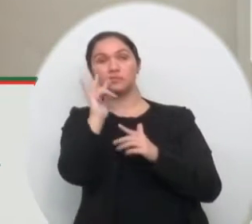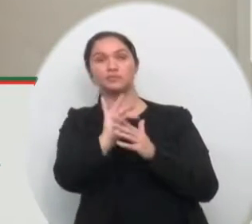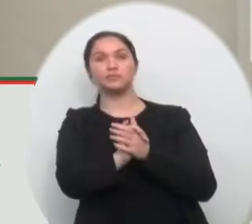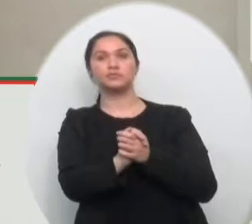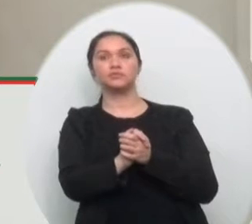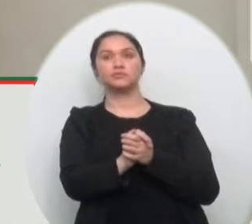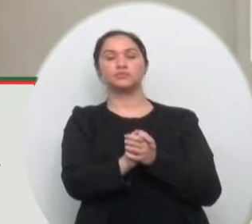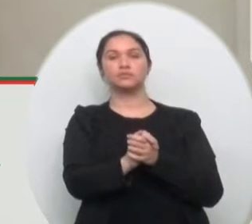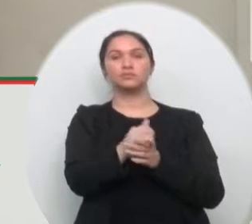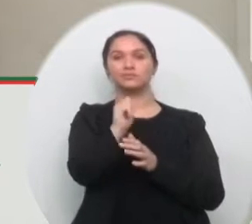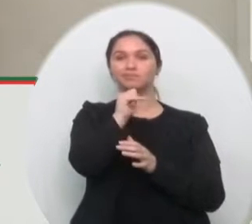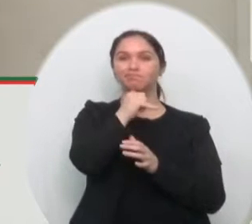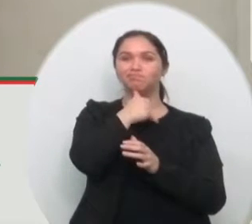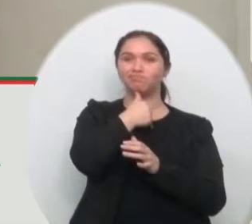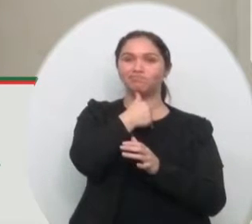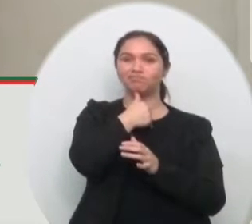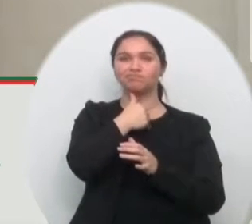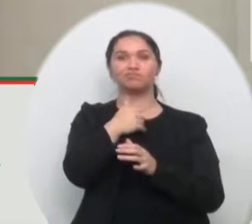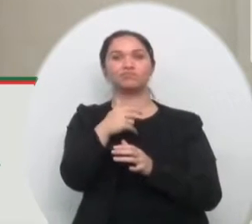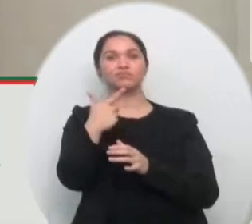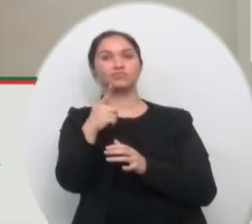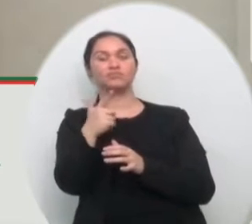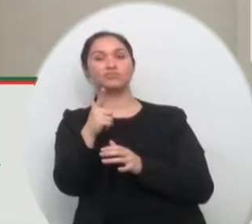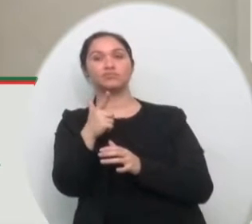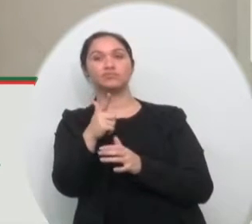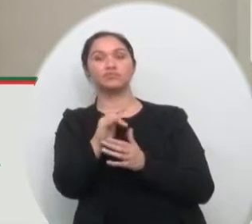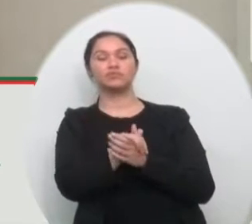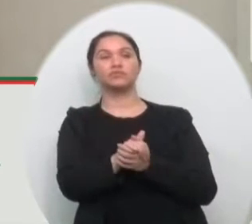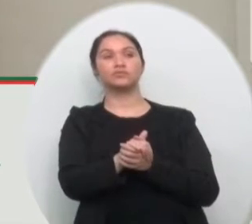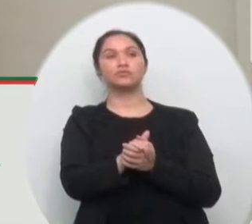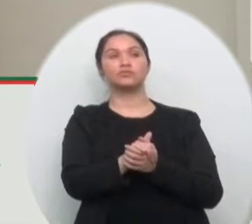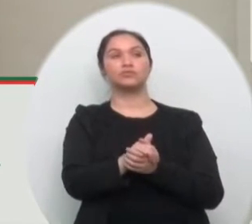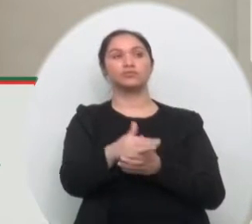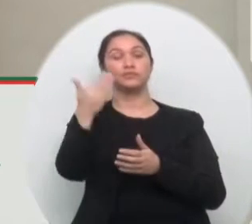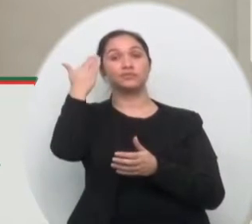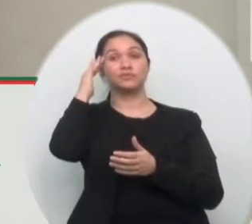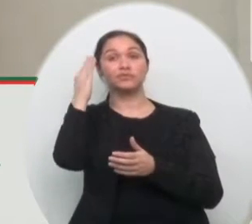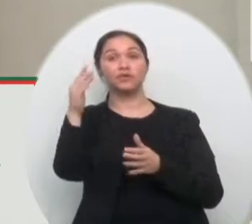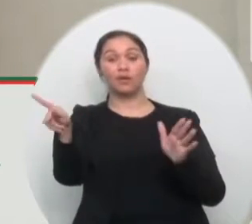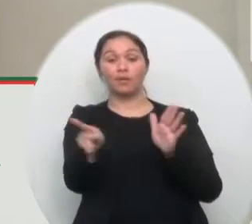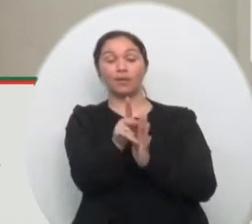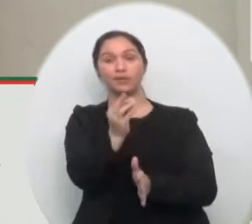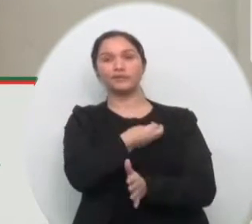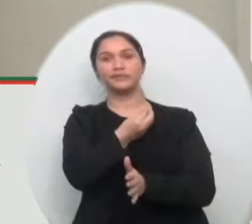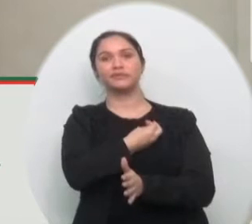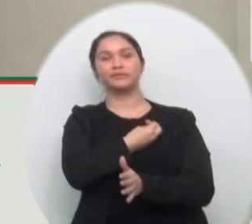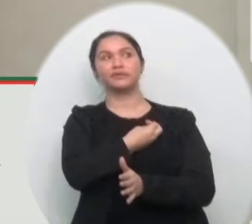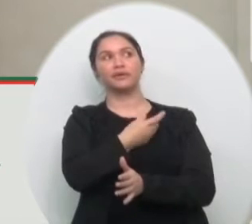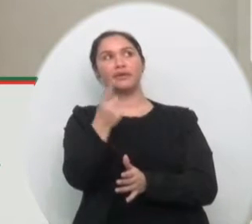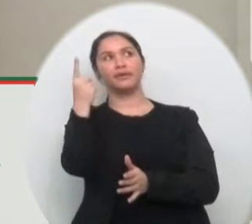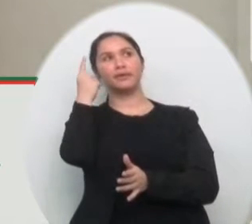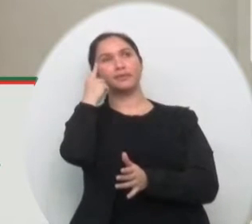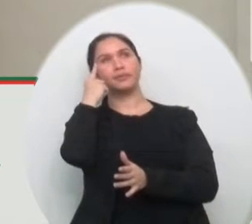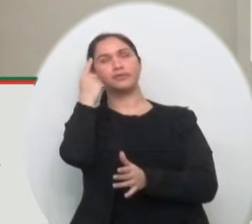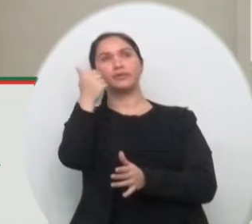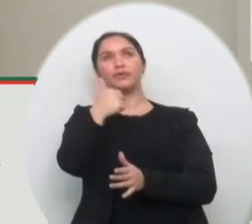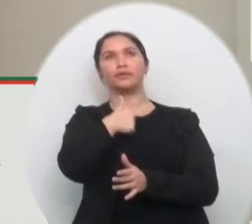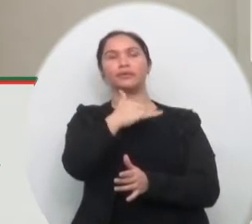infelizmente, sem ter uma noção da própria vida, porque elas acham que o